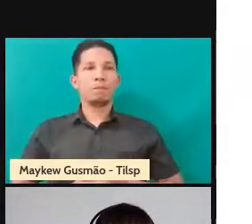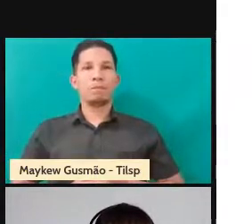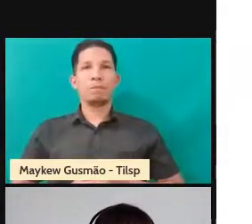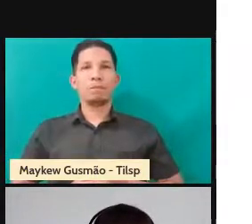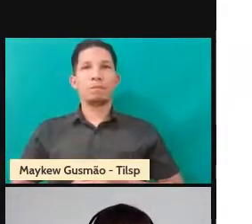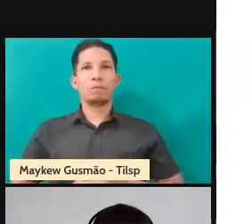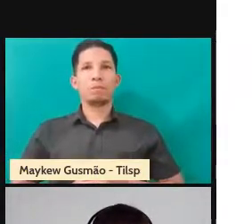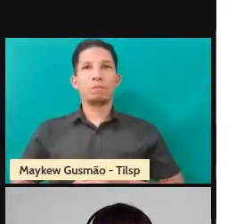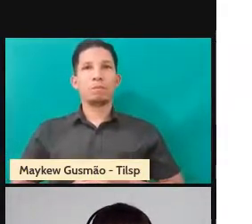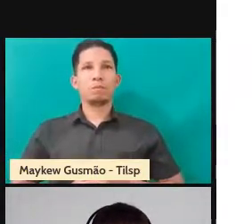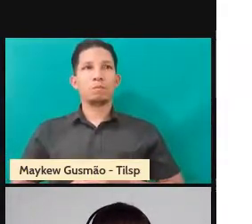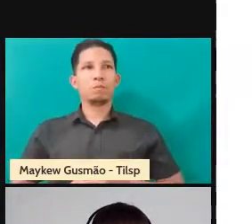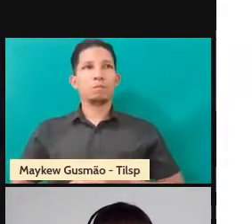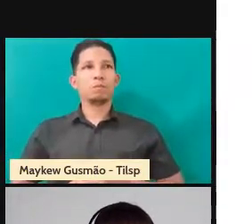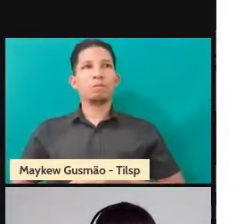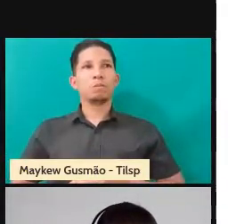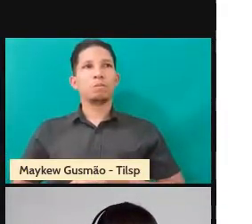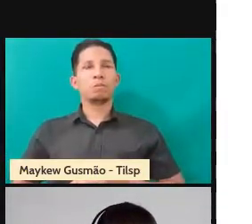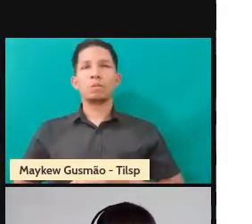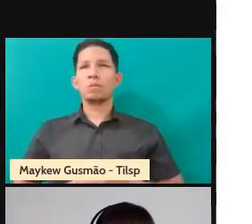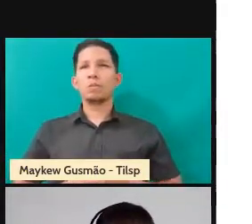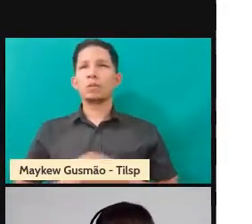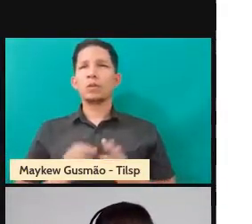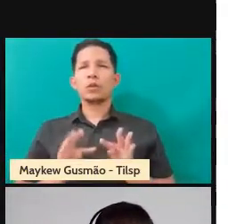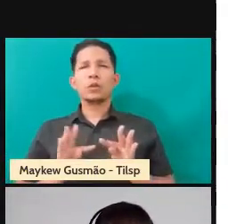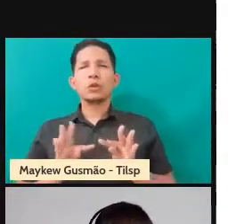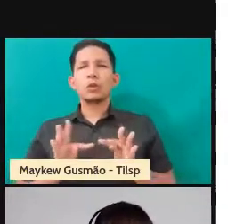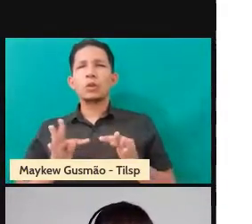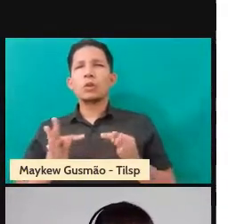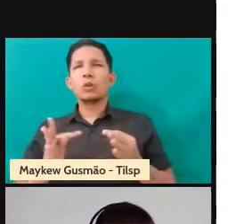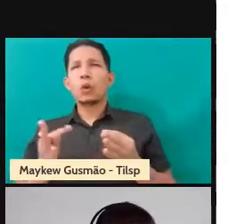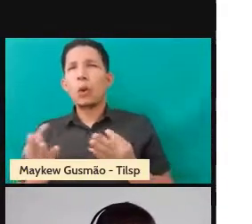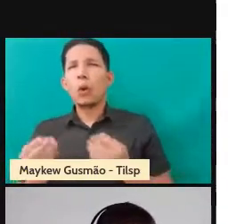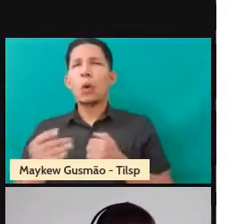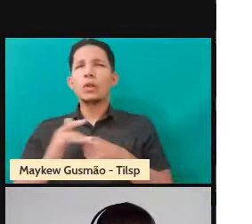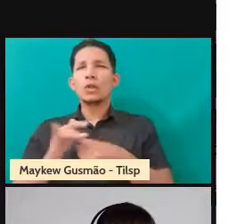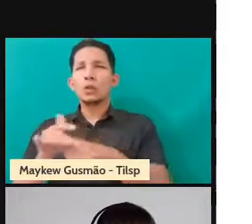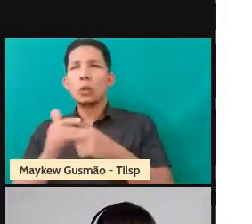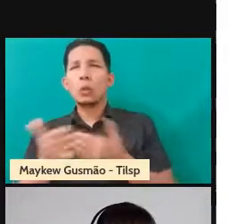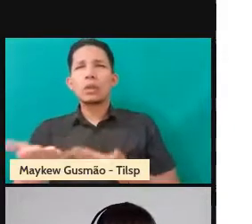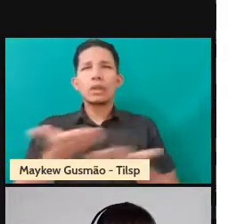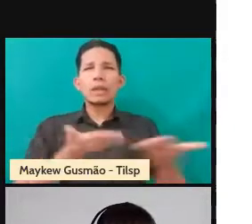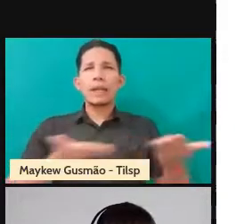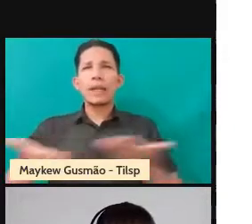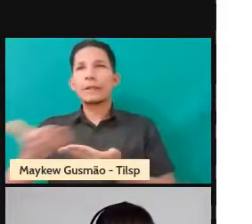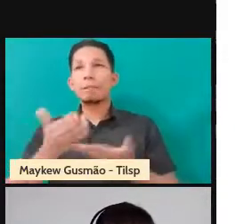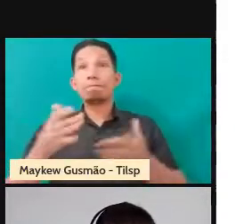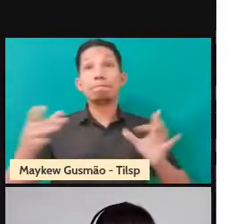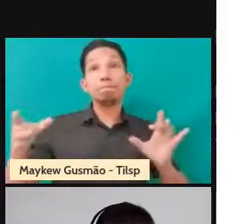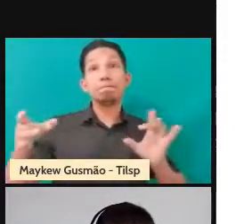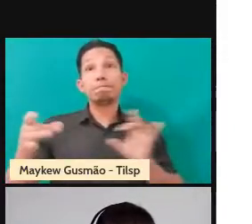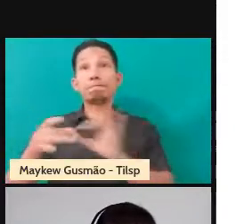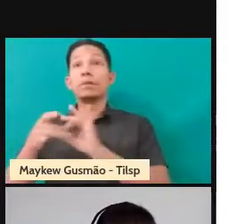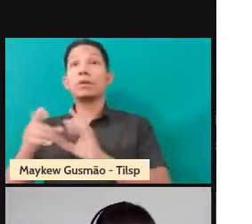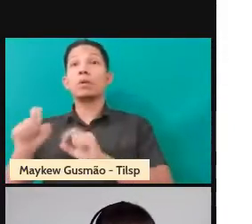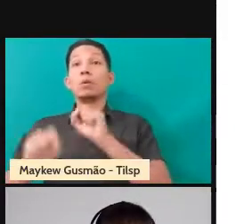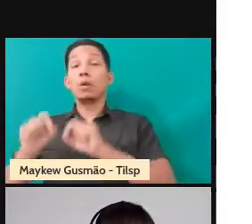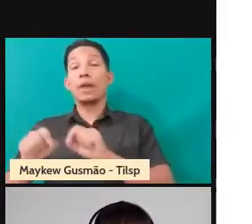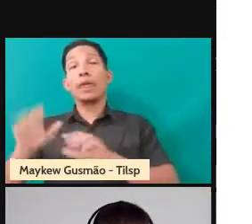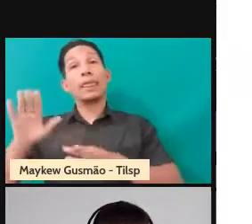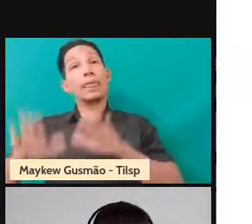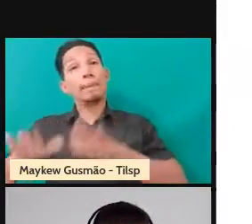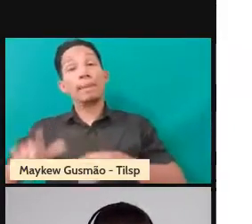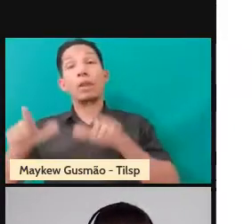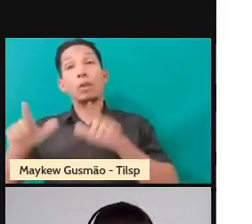Todas as formas de interação discursiva estão estreitamente ligadas às condições de dada situação